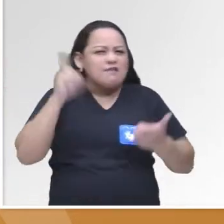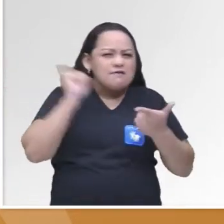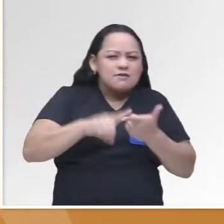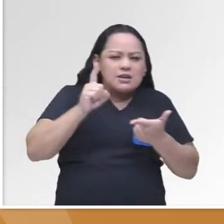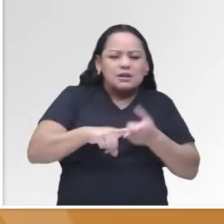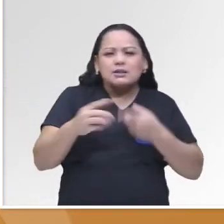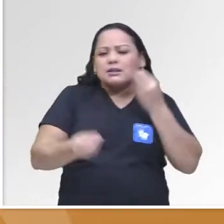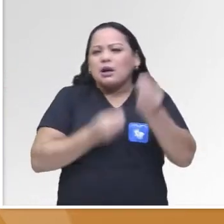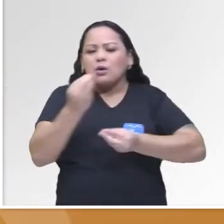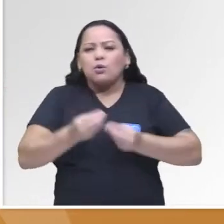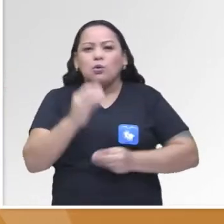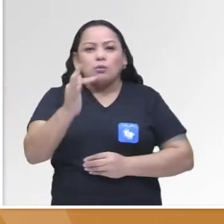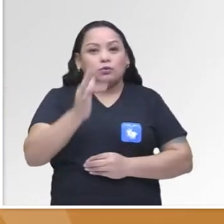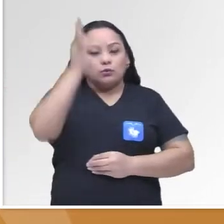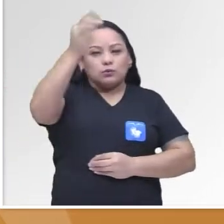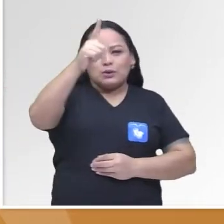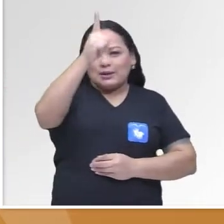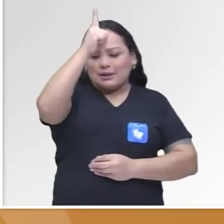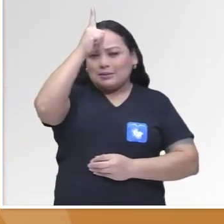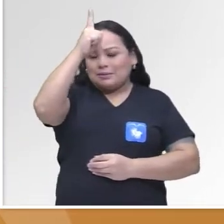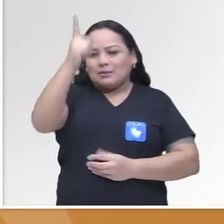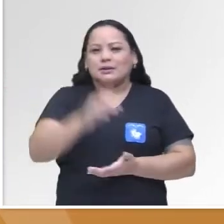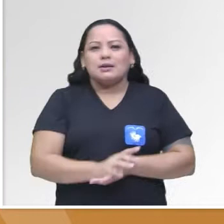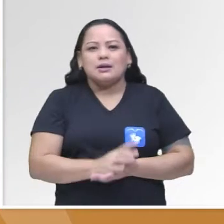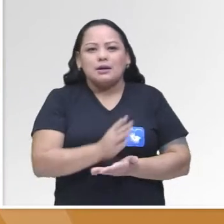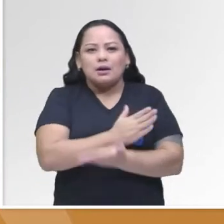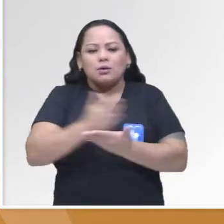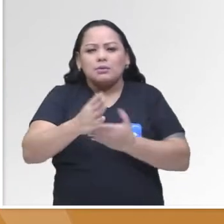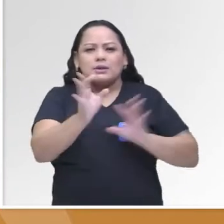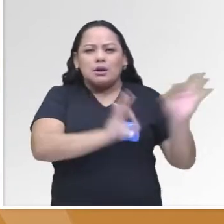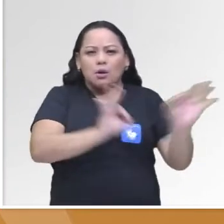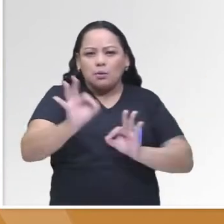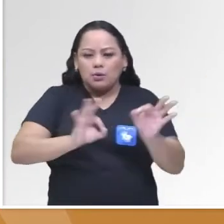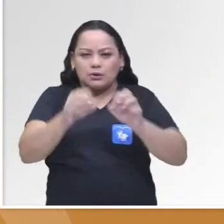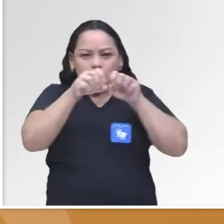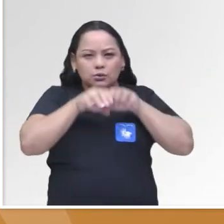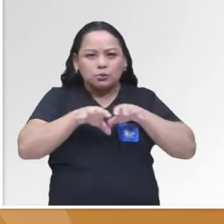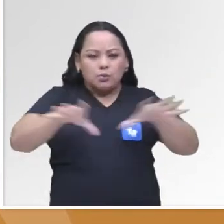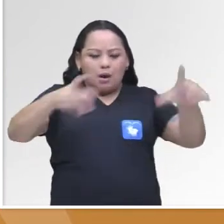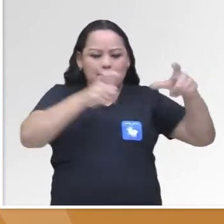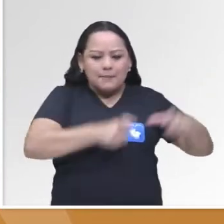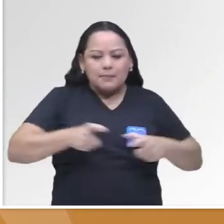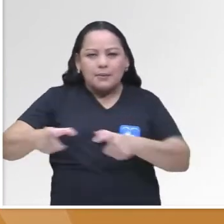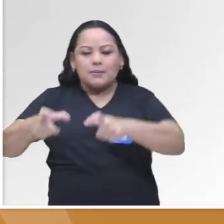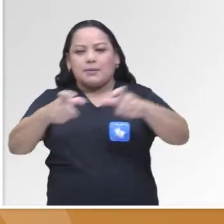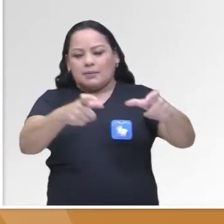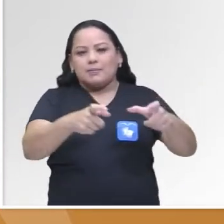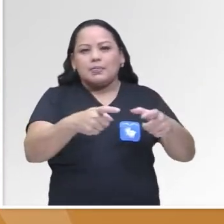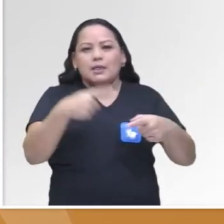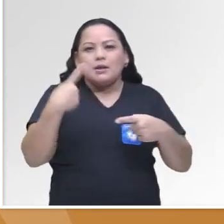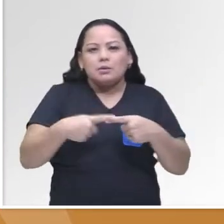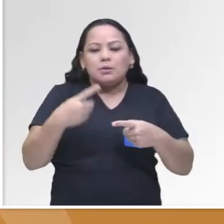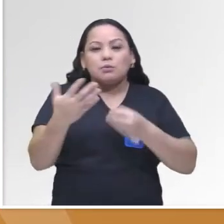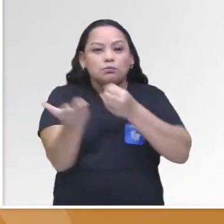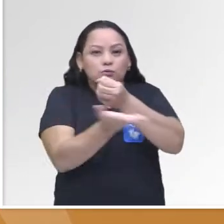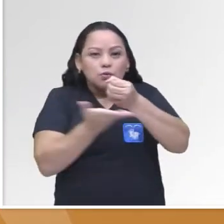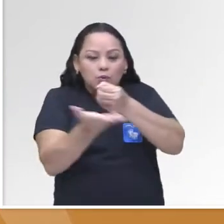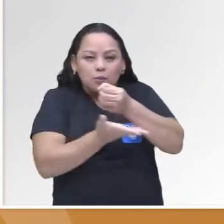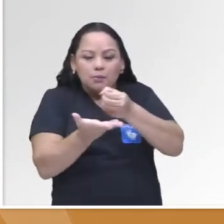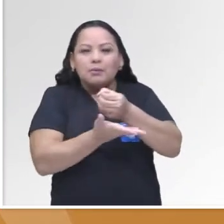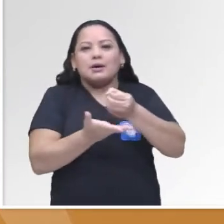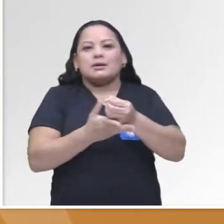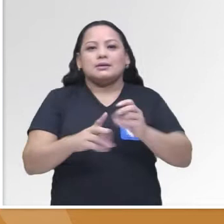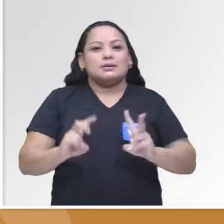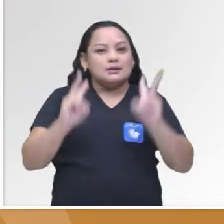acaba levando mais tarde a Alemanha a iniciar um processo de expansão territorial, baseada naquela questão